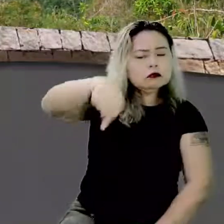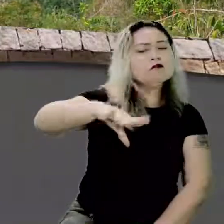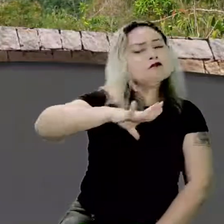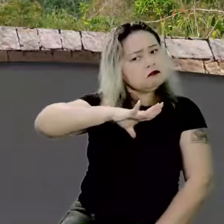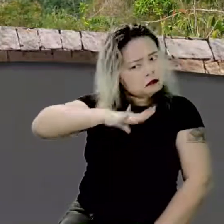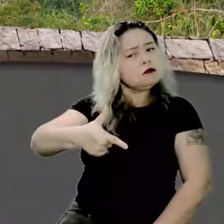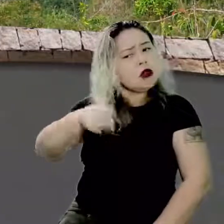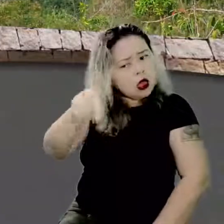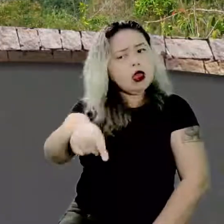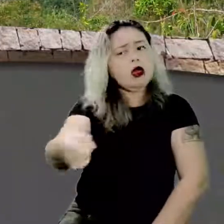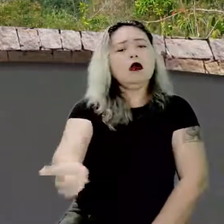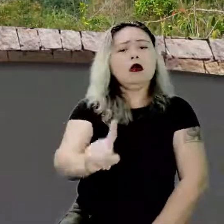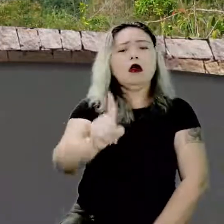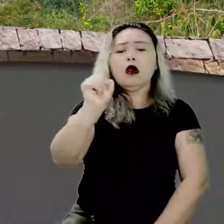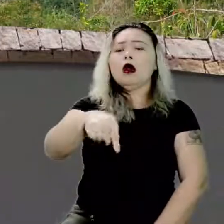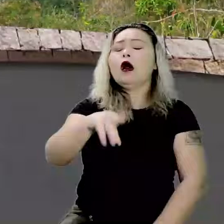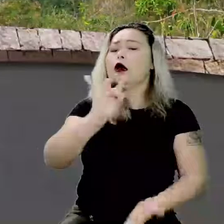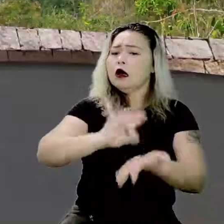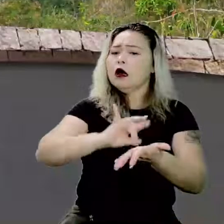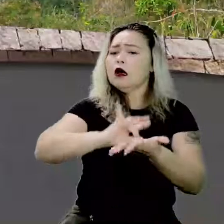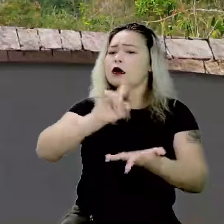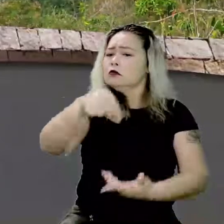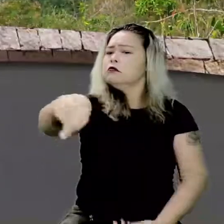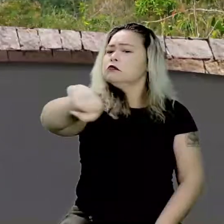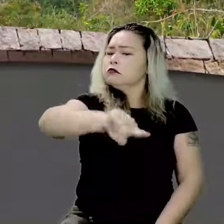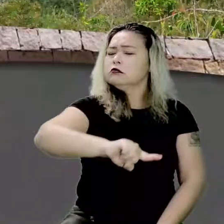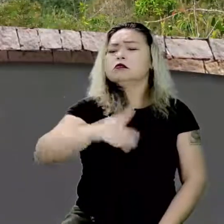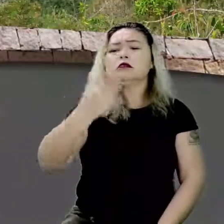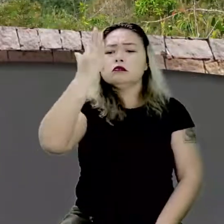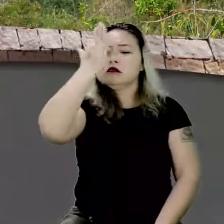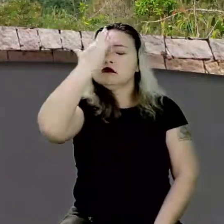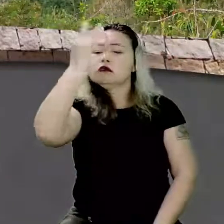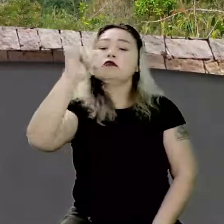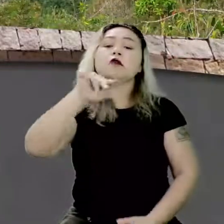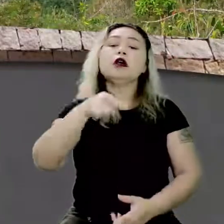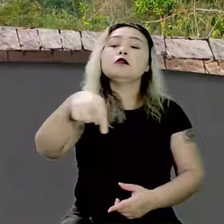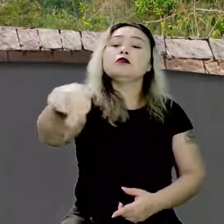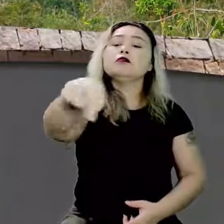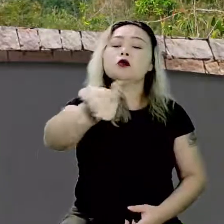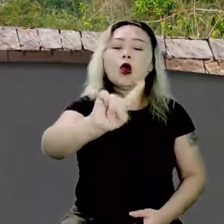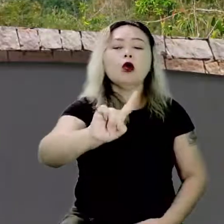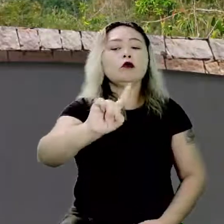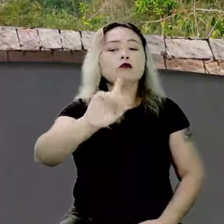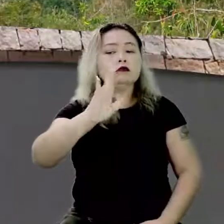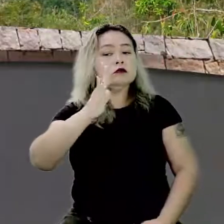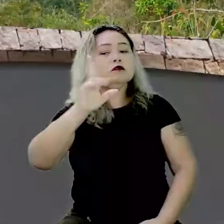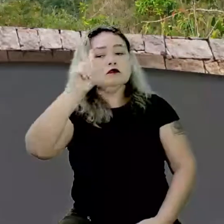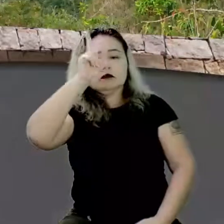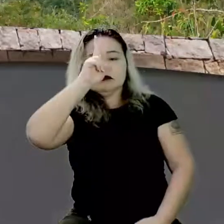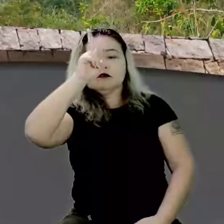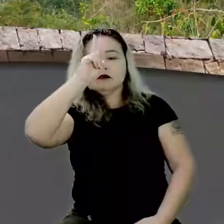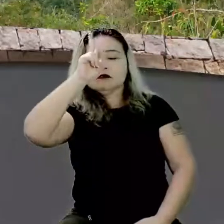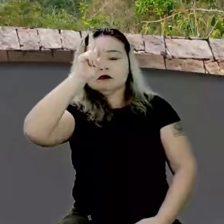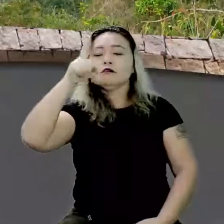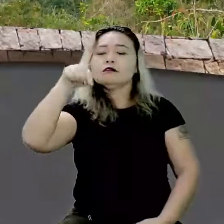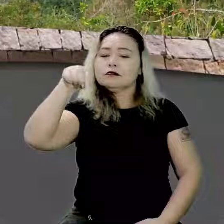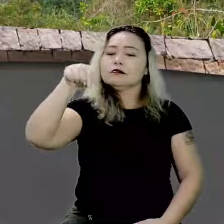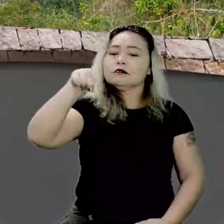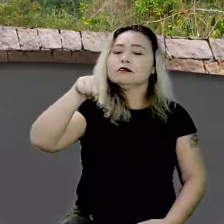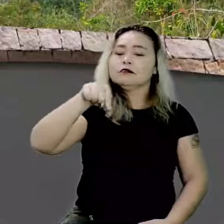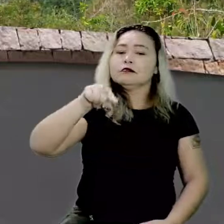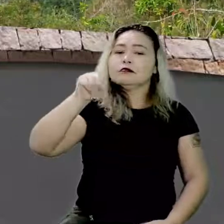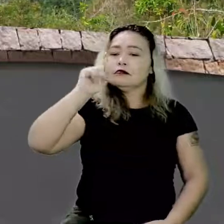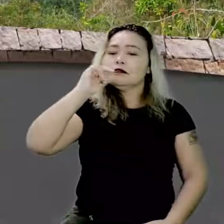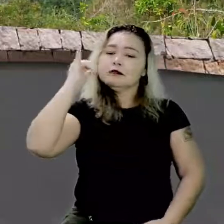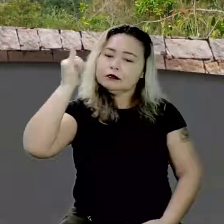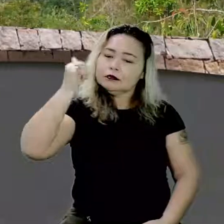É isso aí. E com certeza você conhece alguém aí na sua região que tem histórias dessa situação